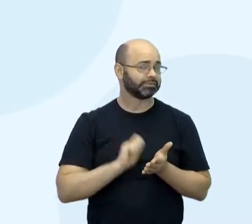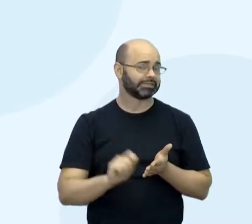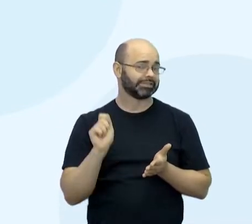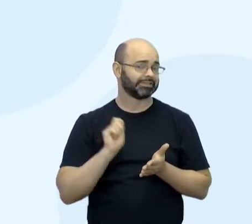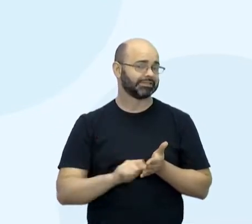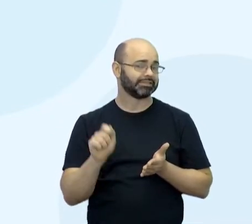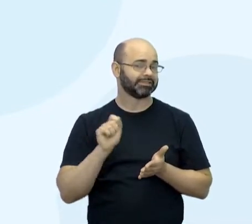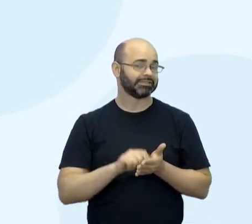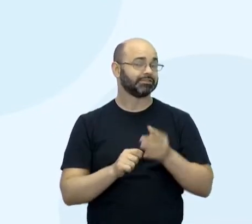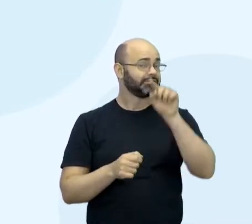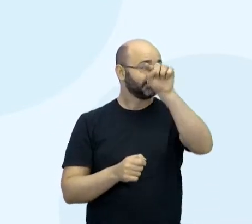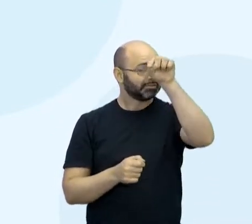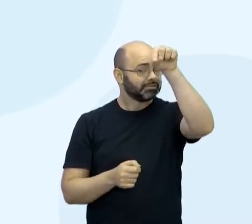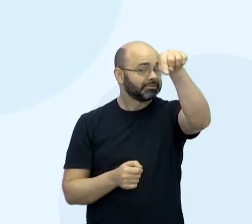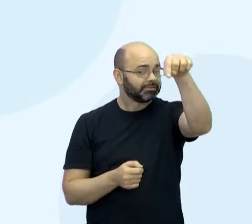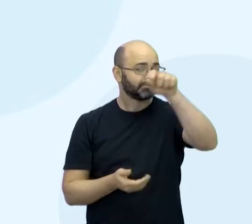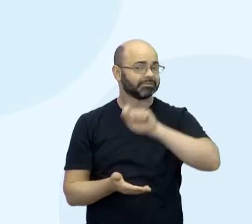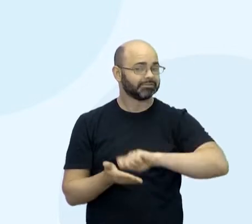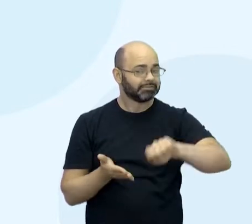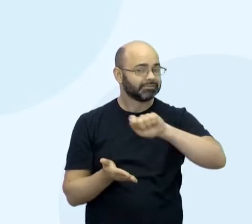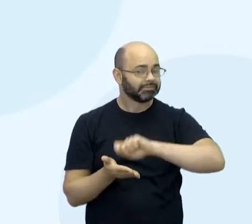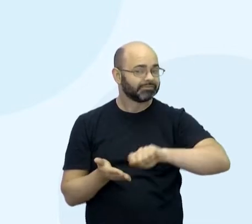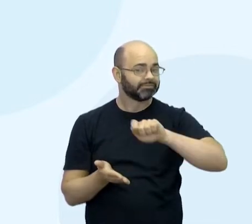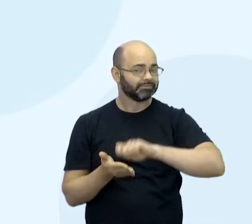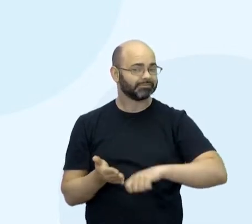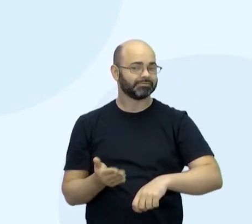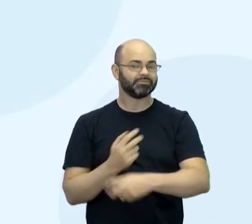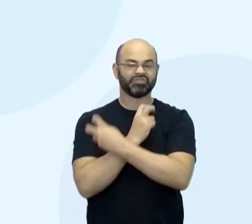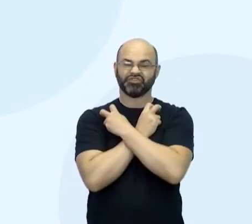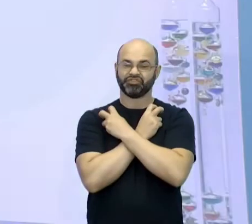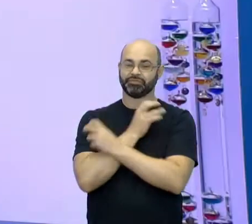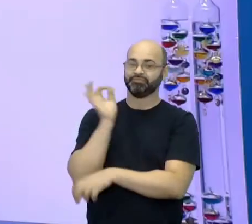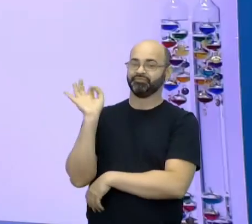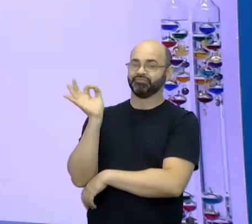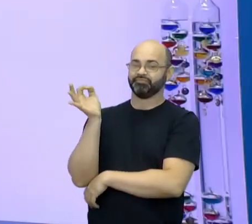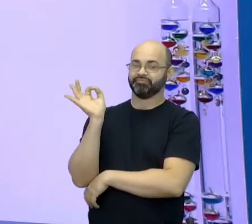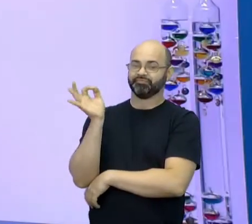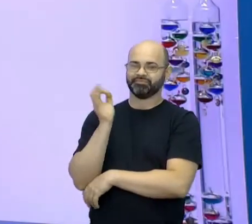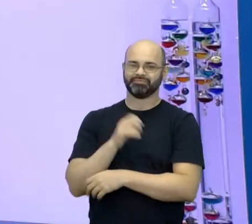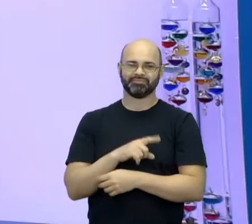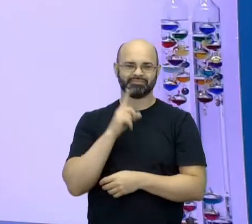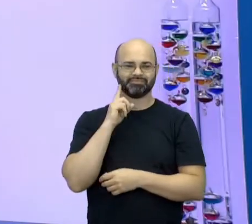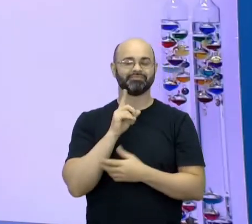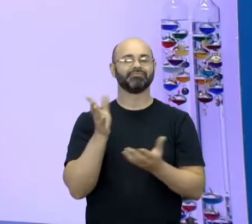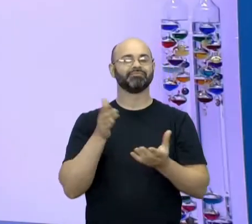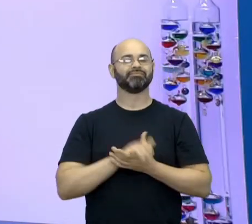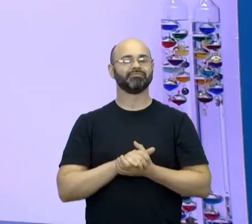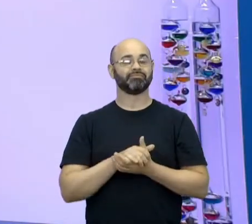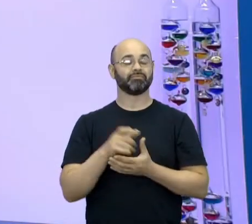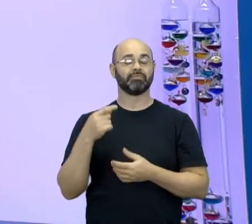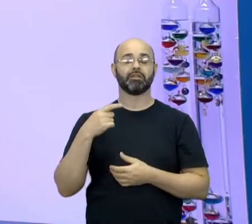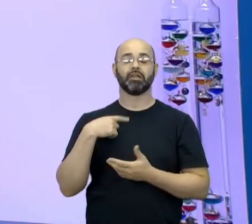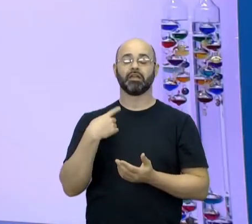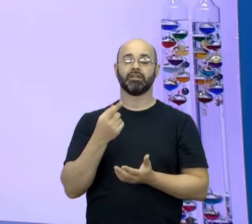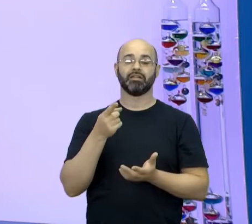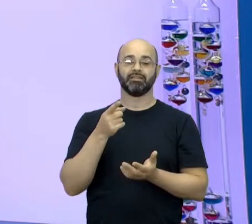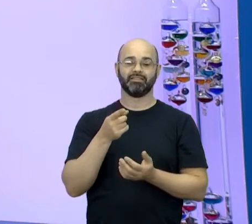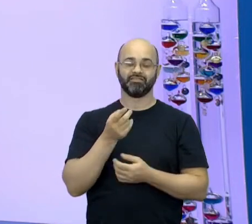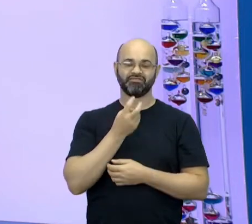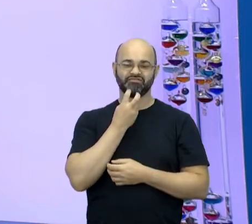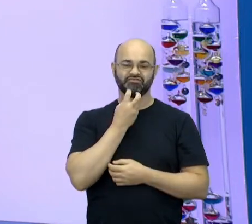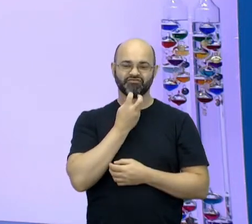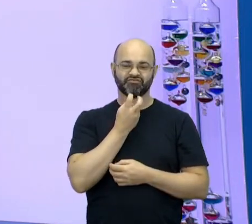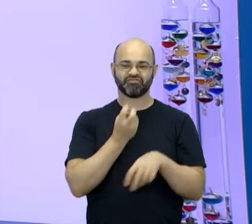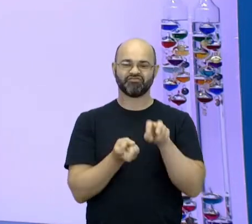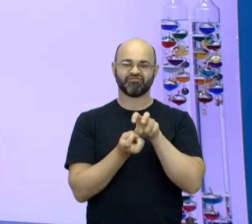isso aí. Não esqueça, né, Gibalina? Ela falou assim, ó, ela falou pra mim assim, ó, Giba, não vou falar mais nada. Não tem como falar